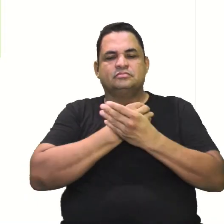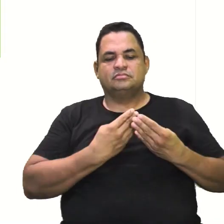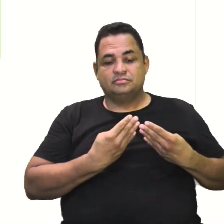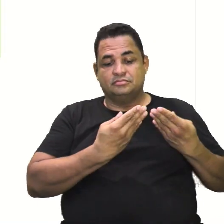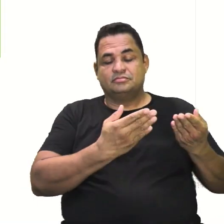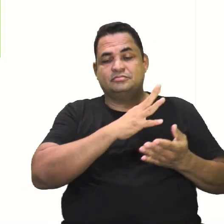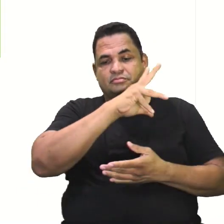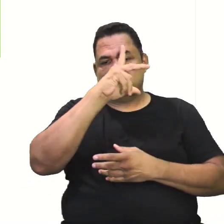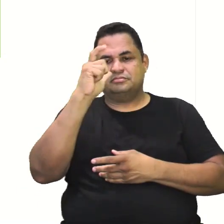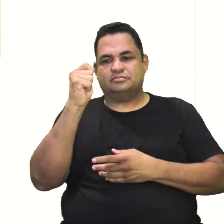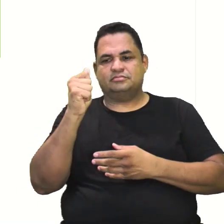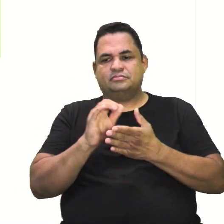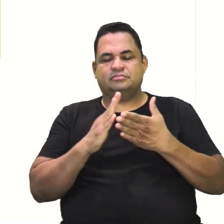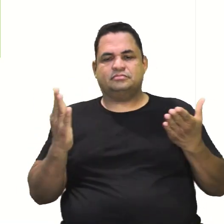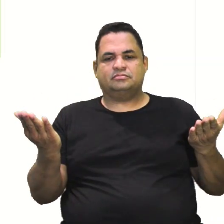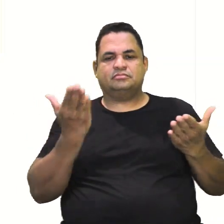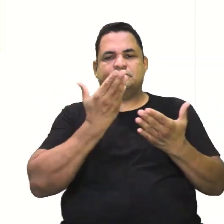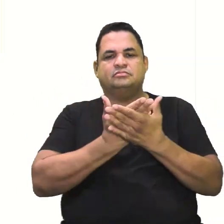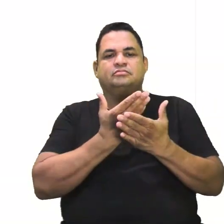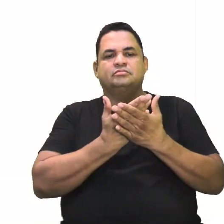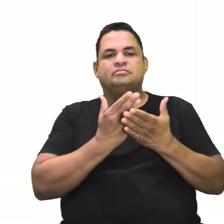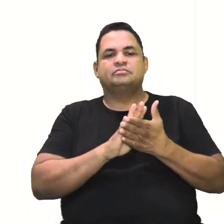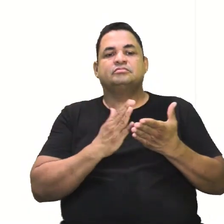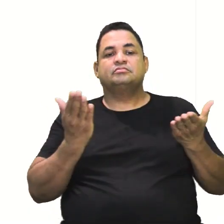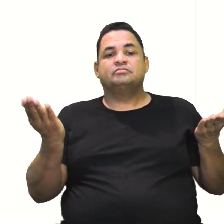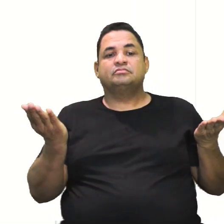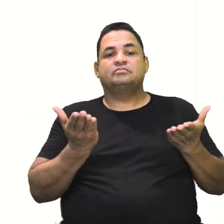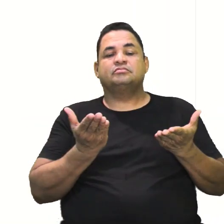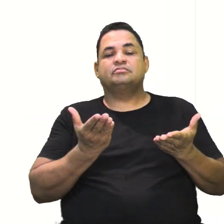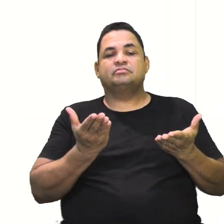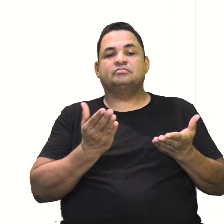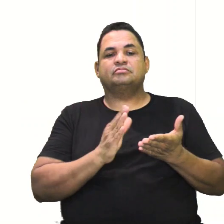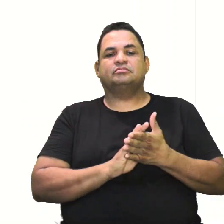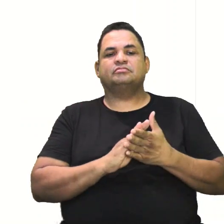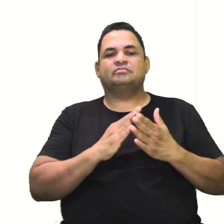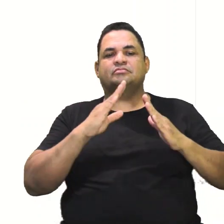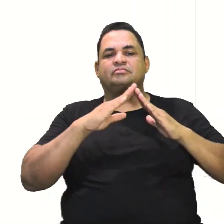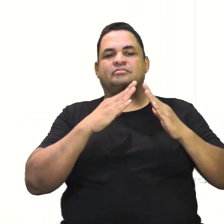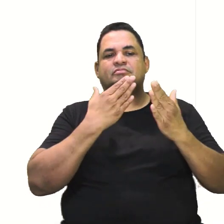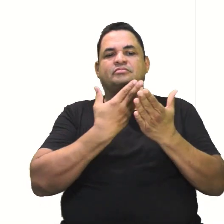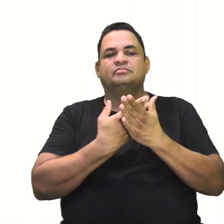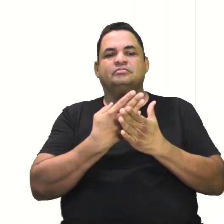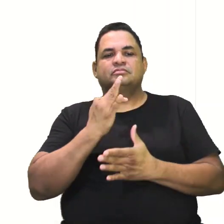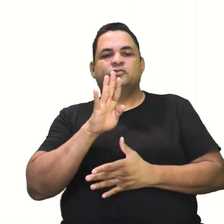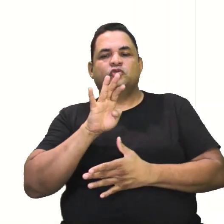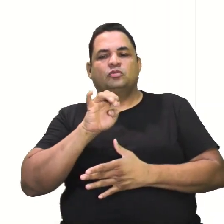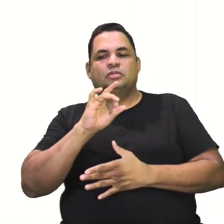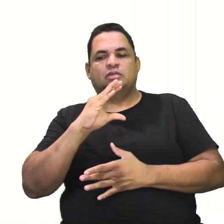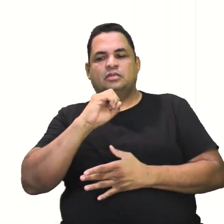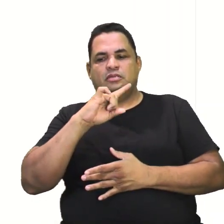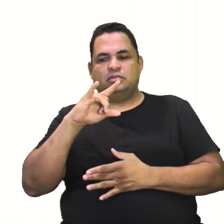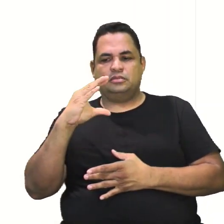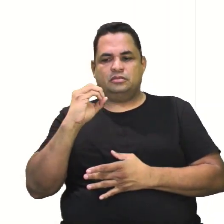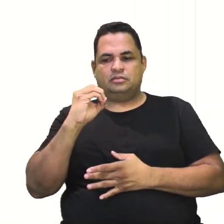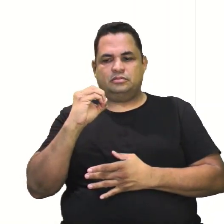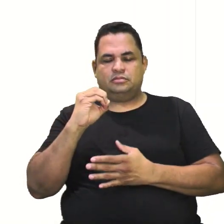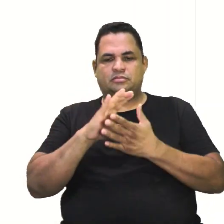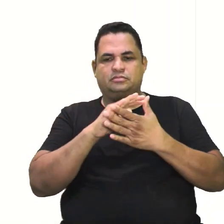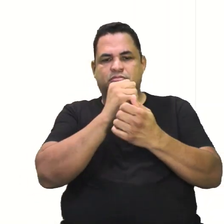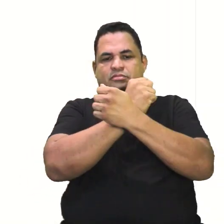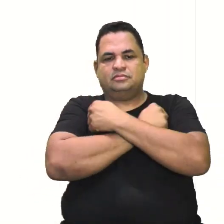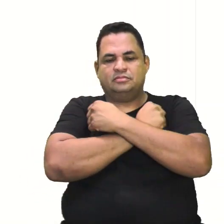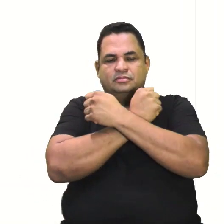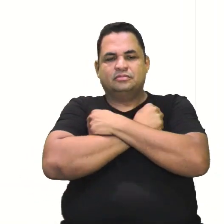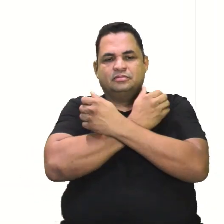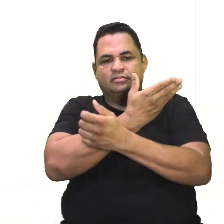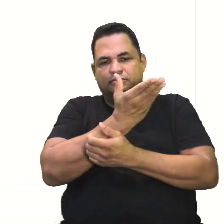do dia. E a aula de hoje vai para a escola Tubarão! Muito bem, um abraço